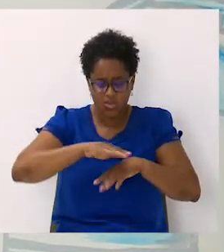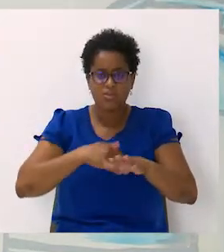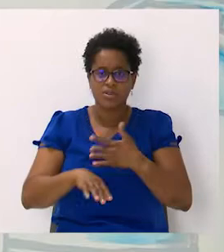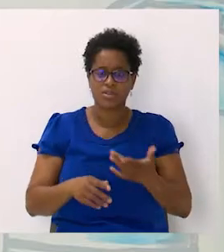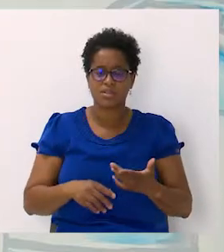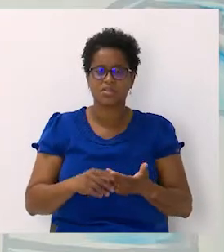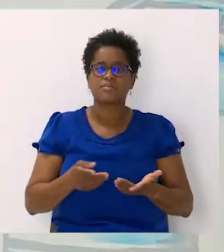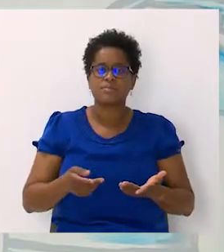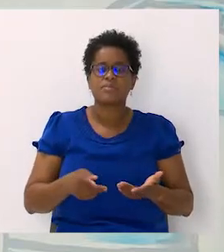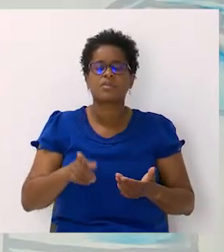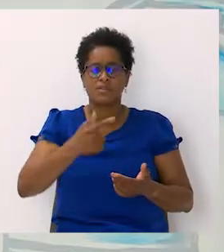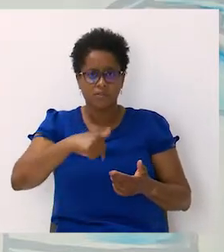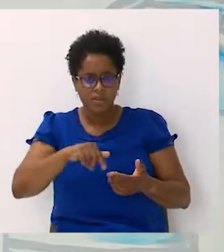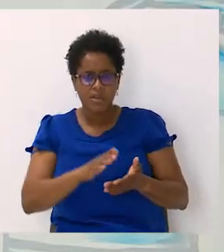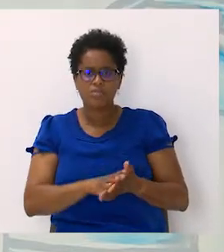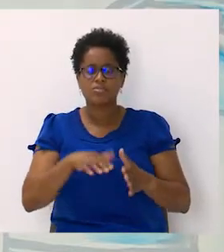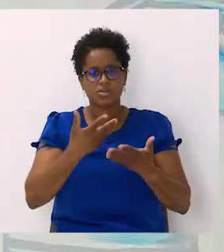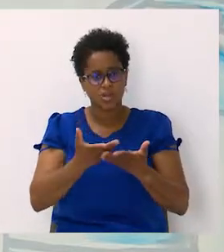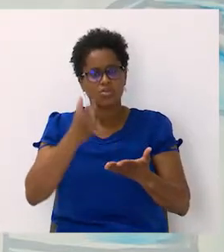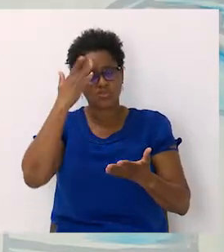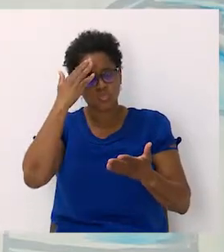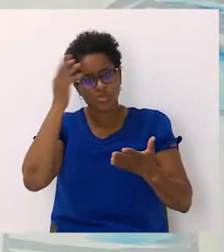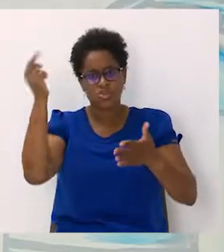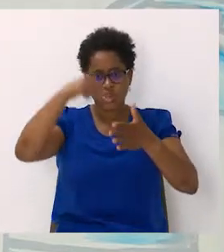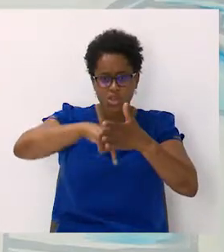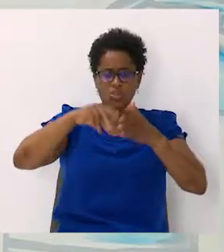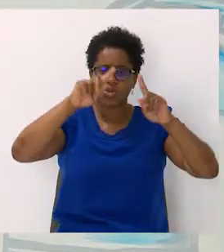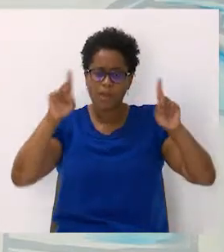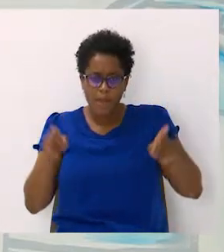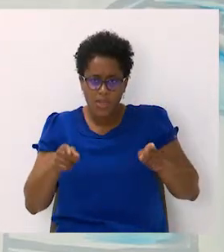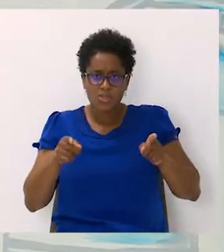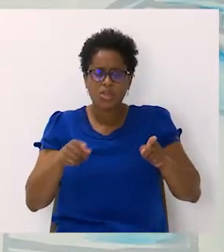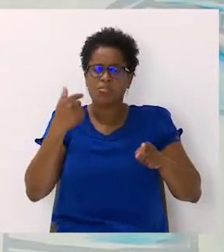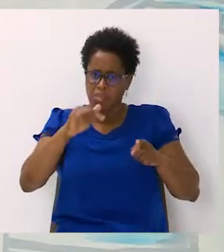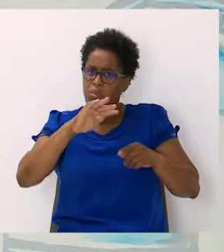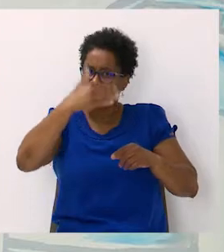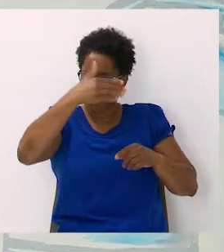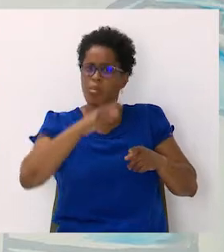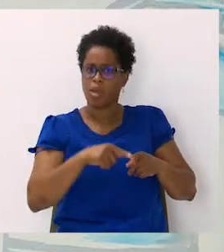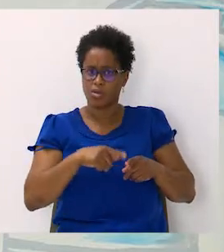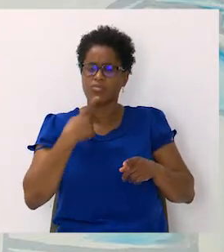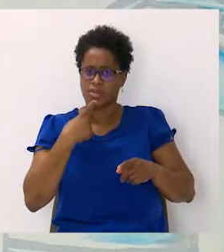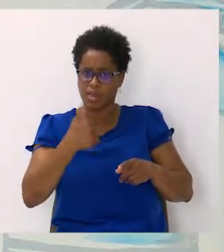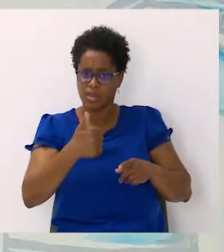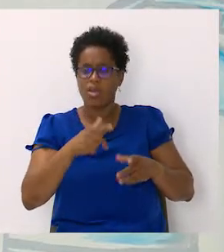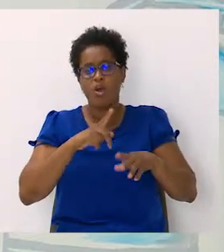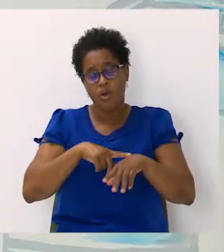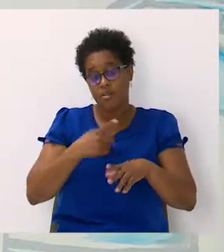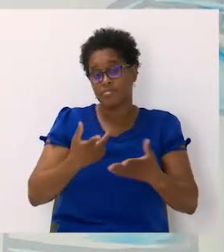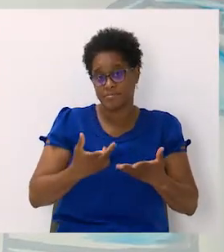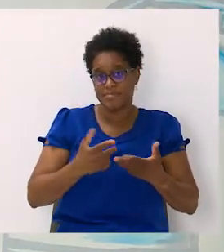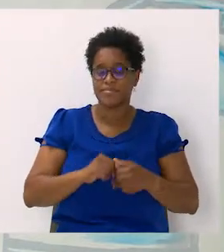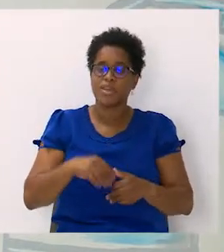fazer? Vamos dar, porque os números que estão dentro de parênteses tempo e unidade, certo?